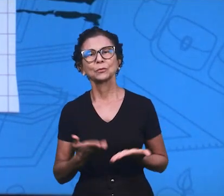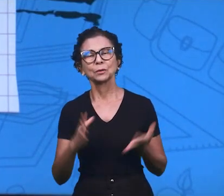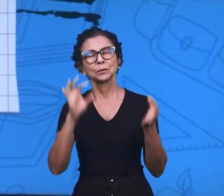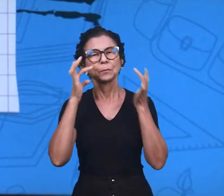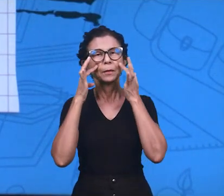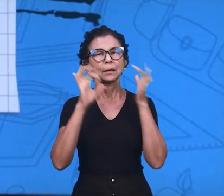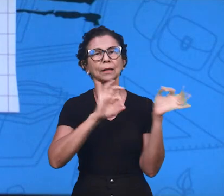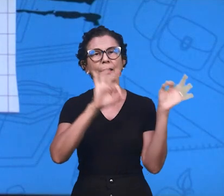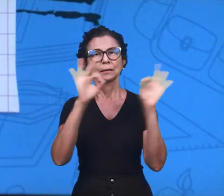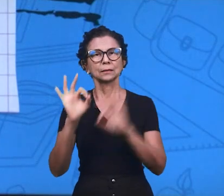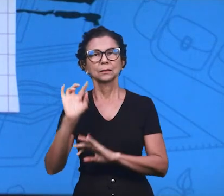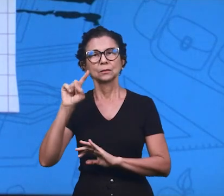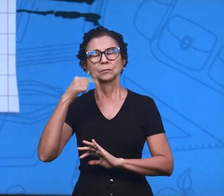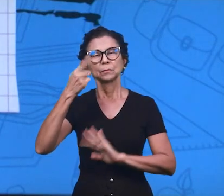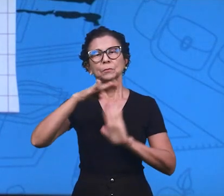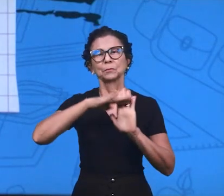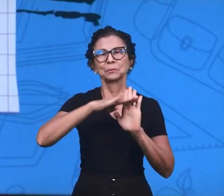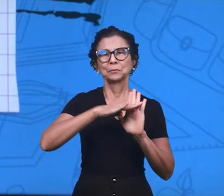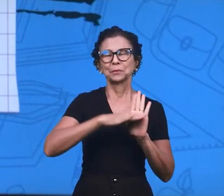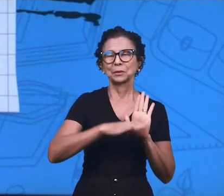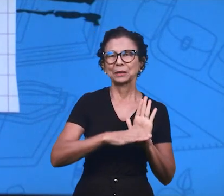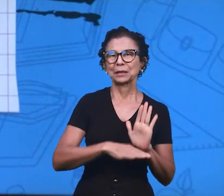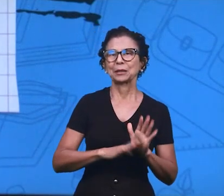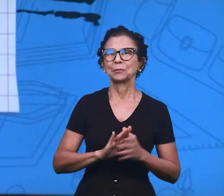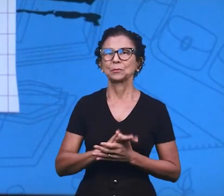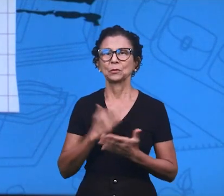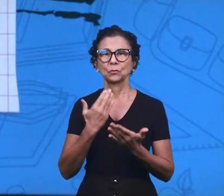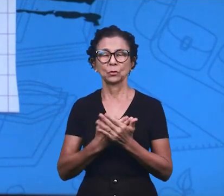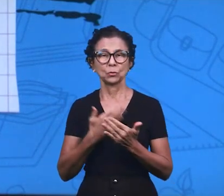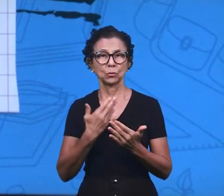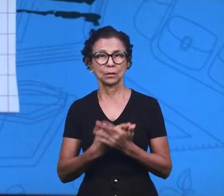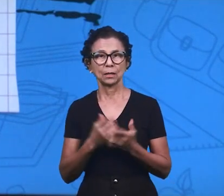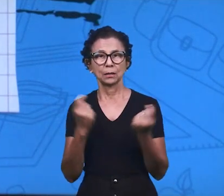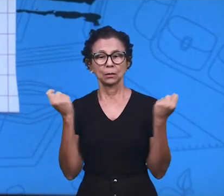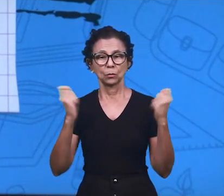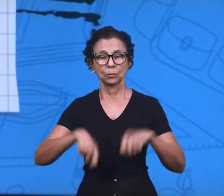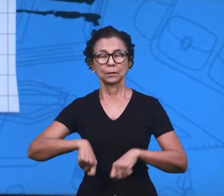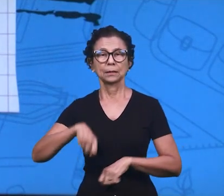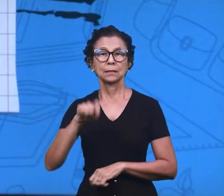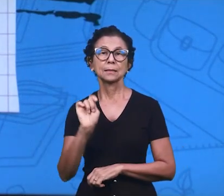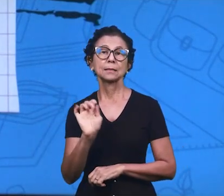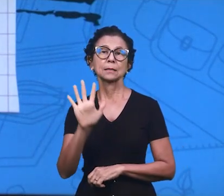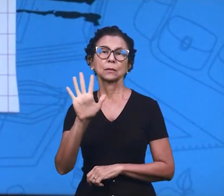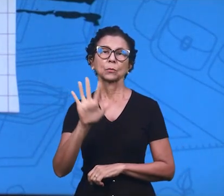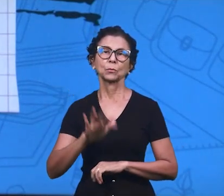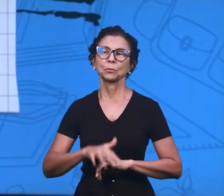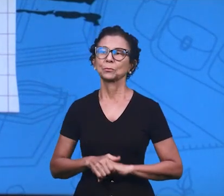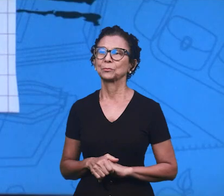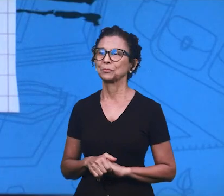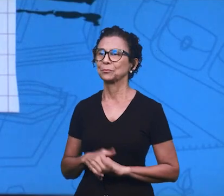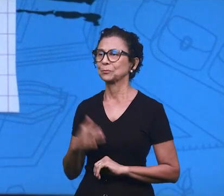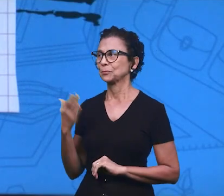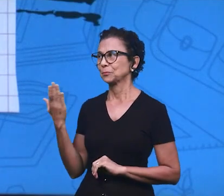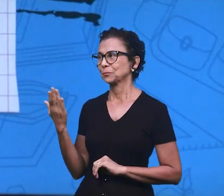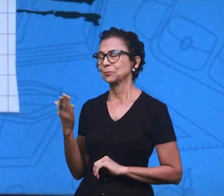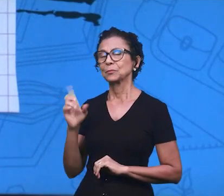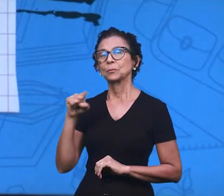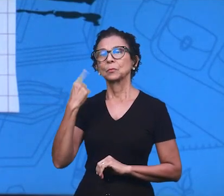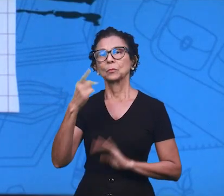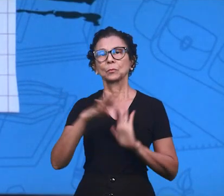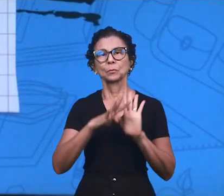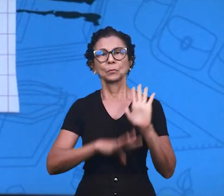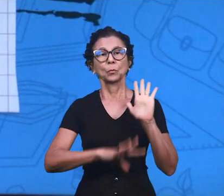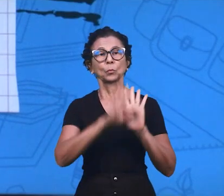então, o nosso próximo programa, em que nós vamos estudar a competência 5. Sim. E o próximo programa... Um texto para que eu e